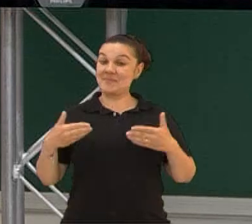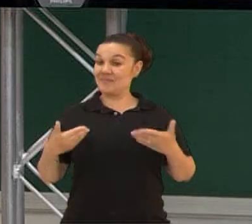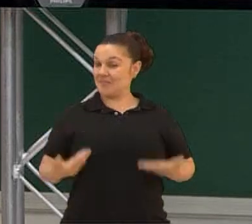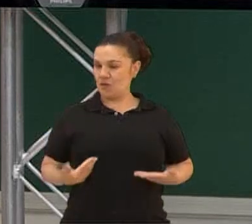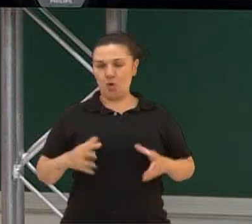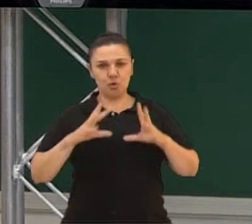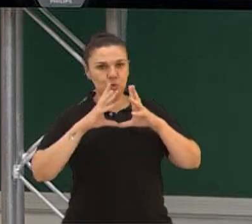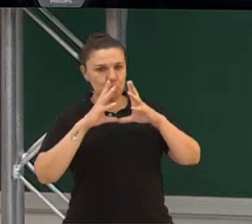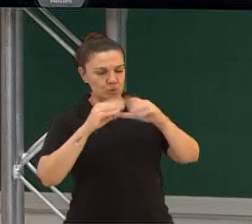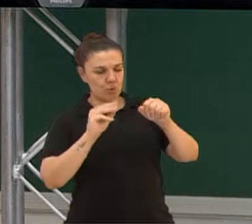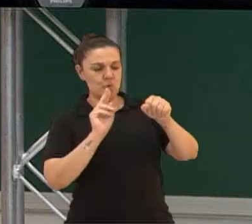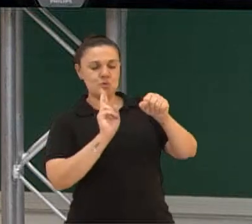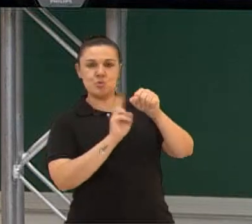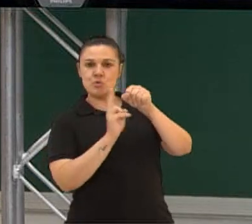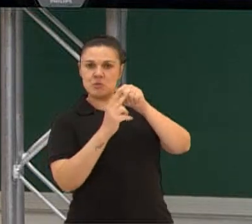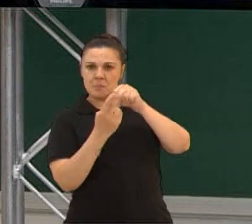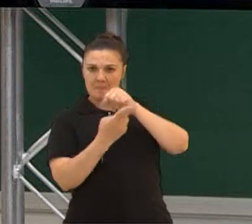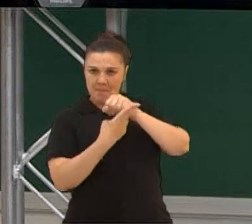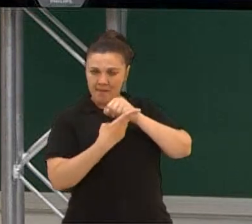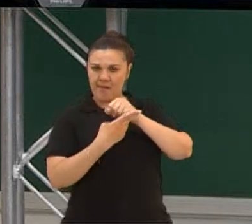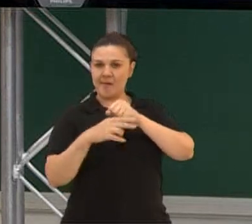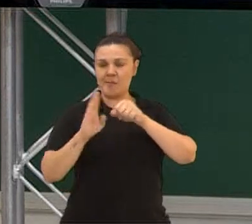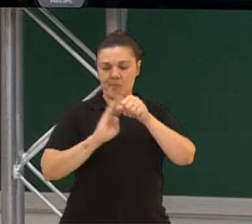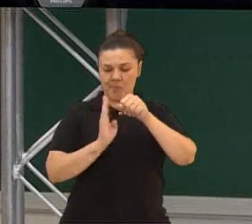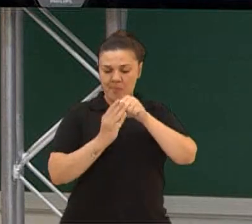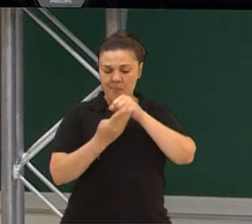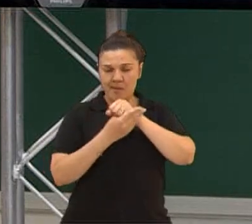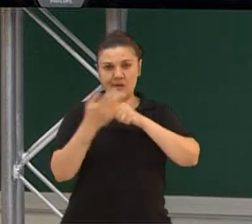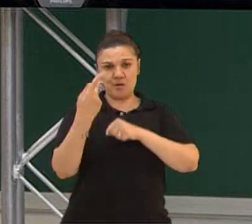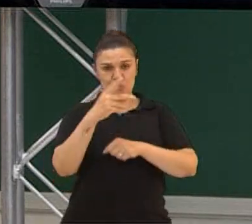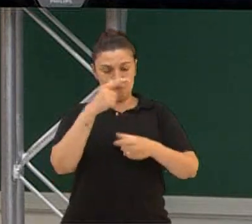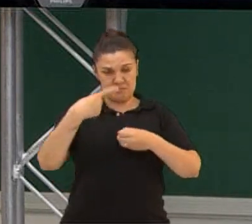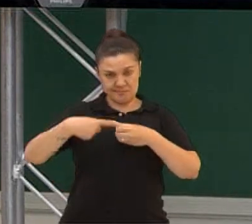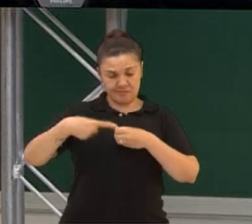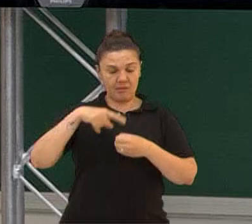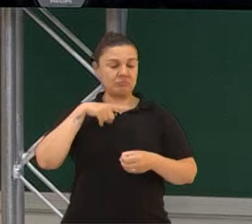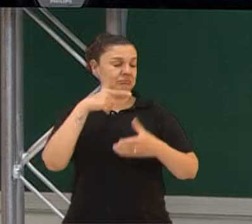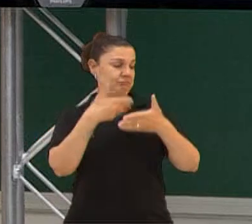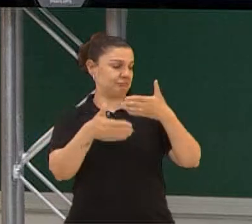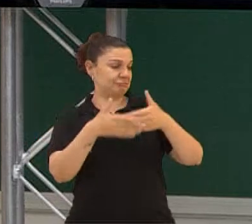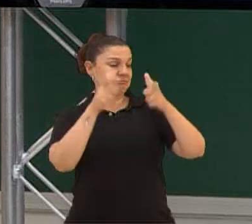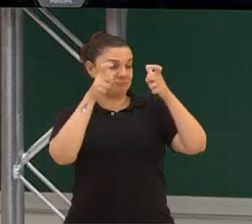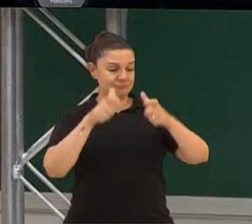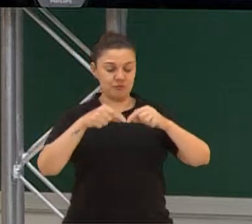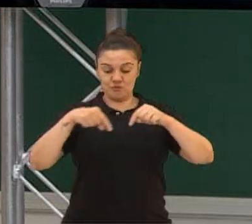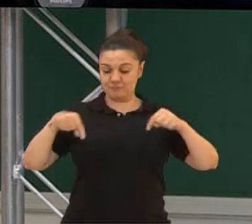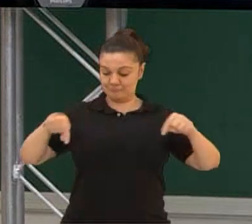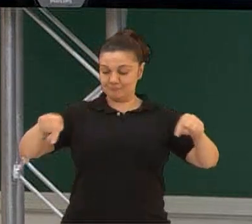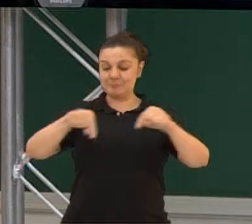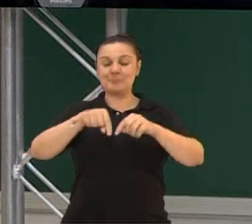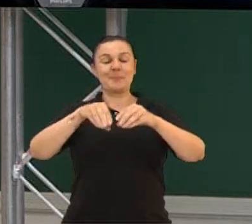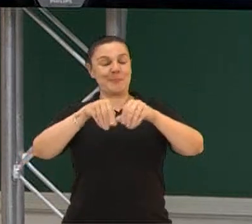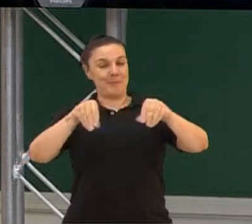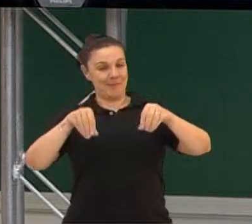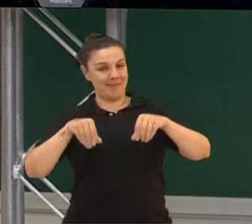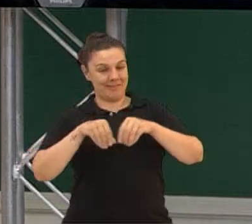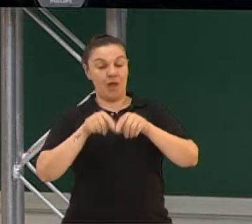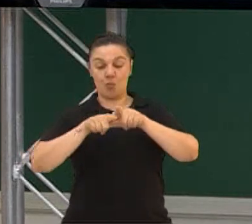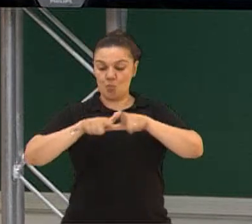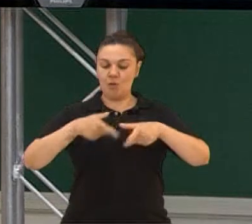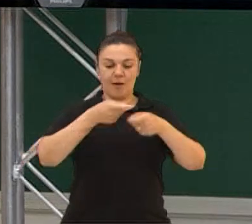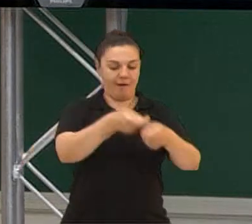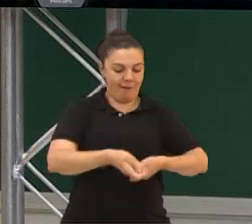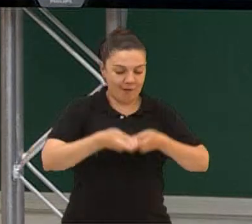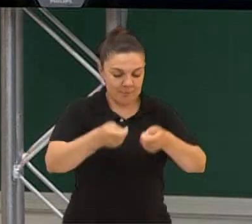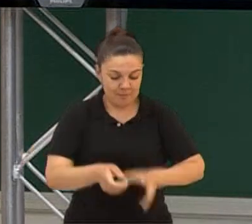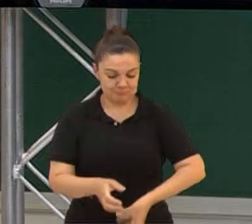Praticamente todos os bairros nas cidades ou qualquer lugar existia lá um campinho de terra, um terreno que era limpo,